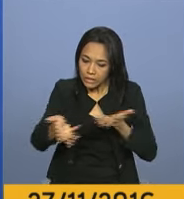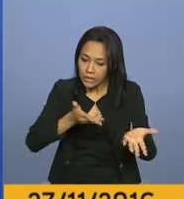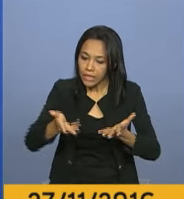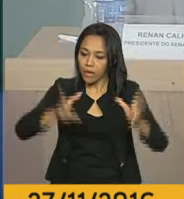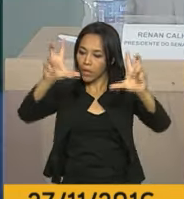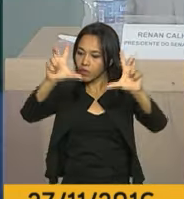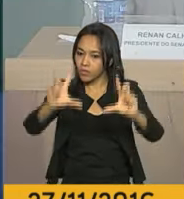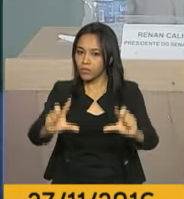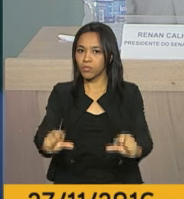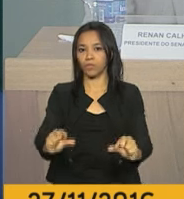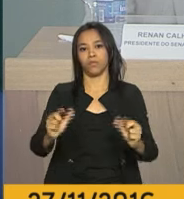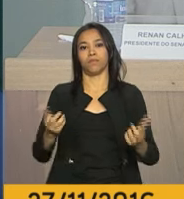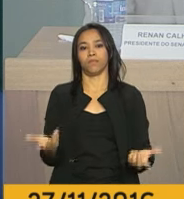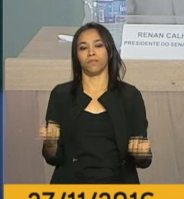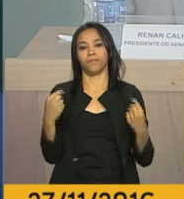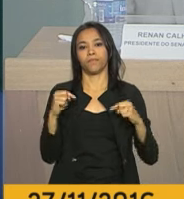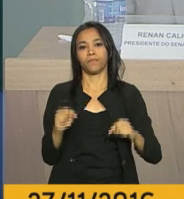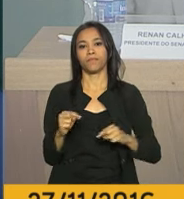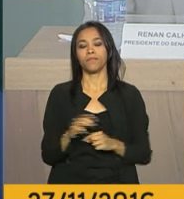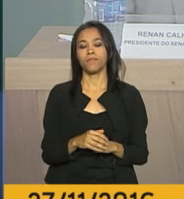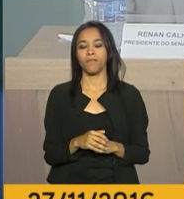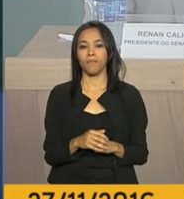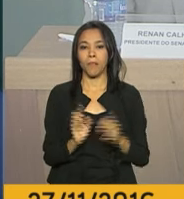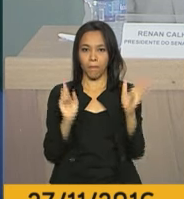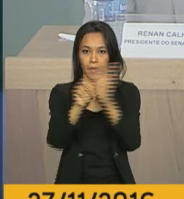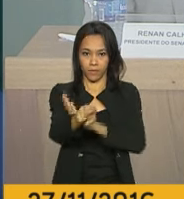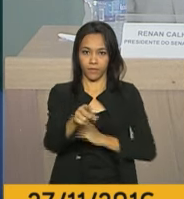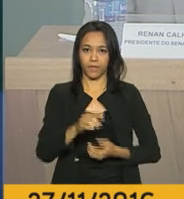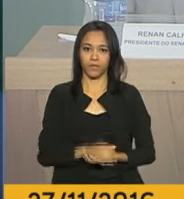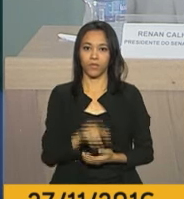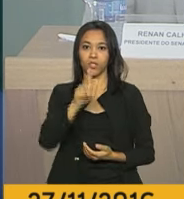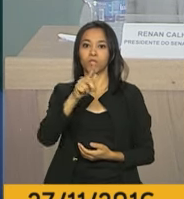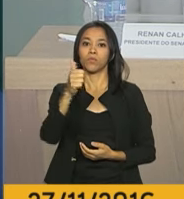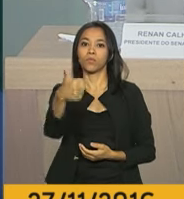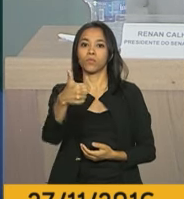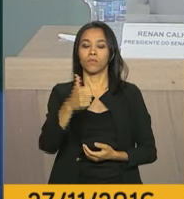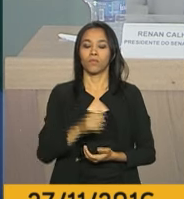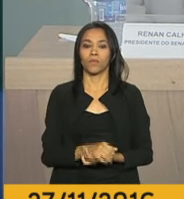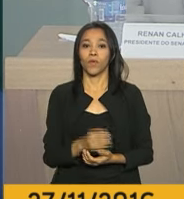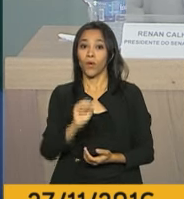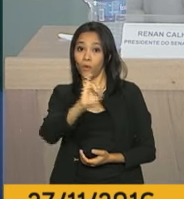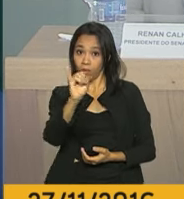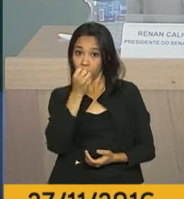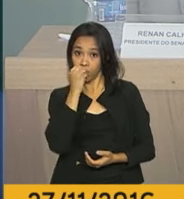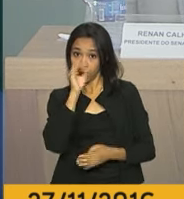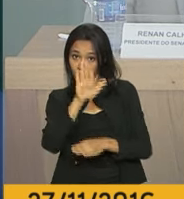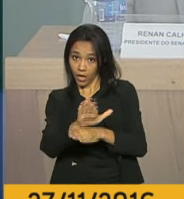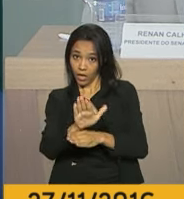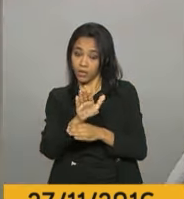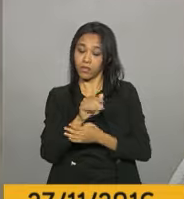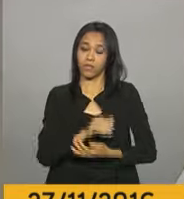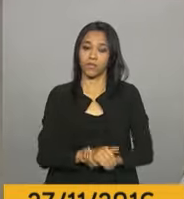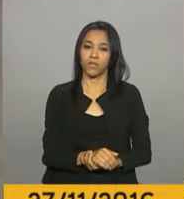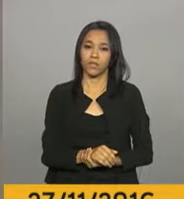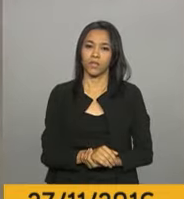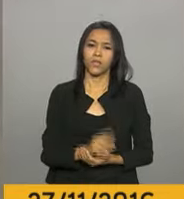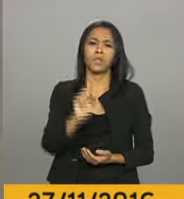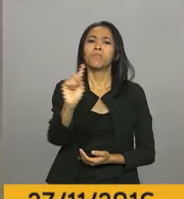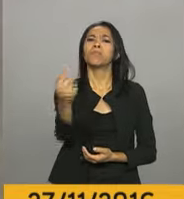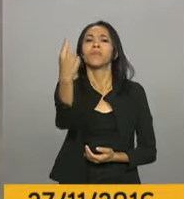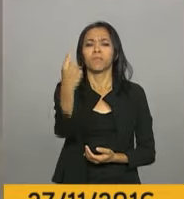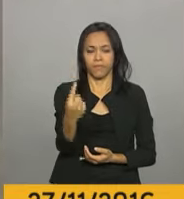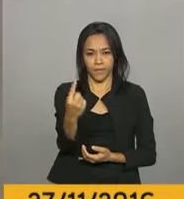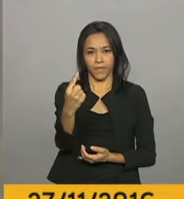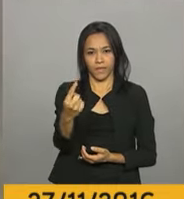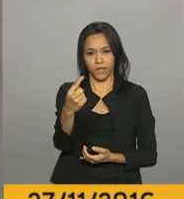situações. Luciana Amaral, do G1. Oi, tudo bem? Boa tarde. Em primeiro